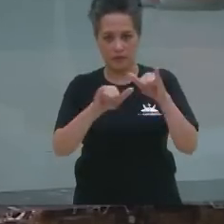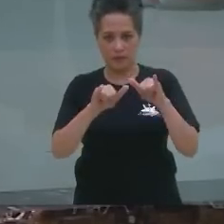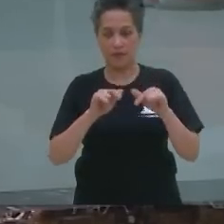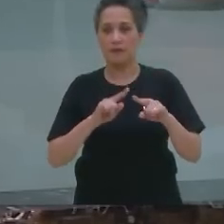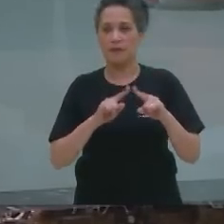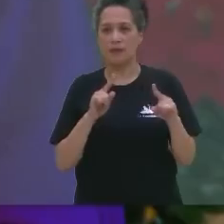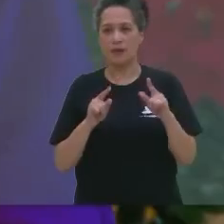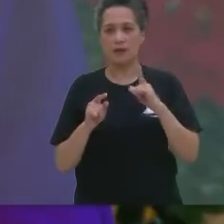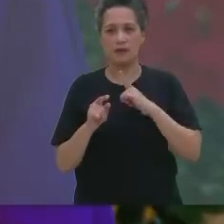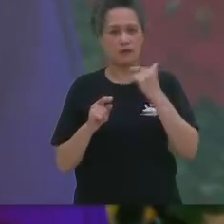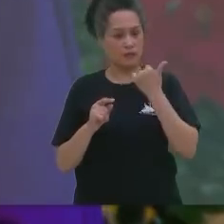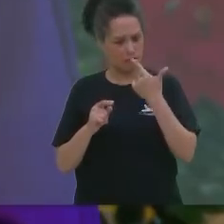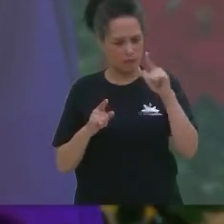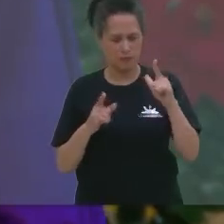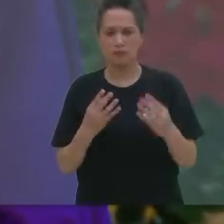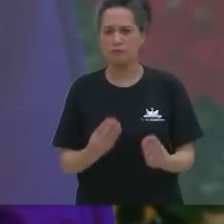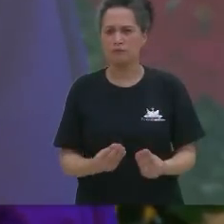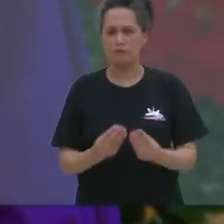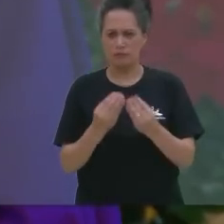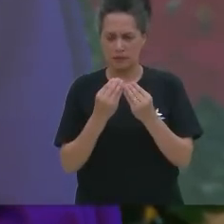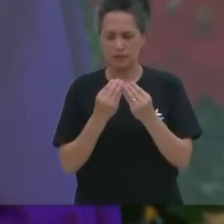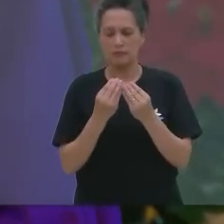eu tenho outras missas para pregar.